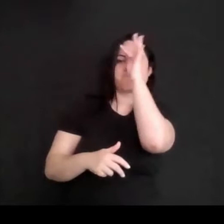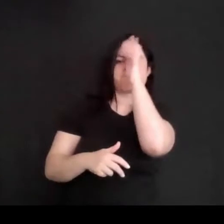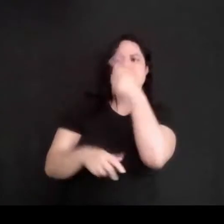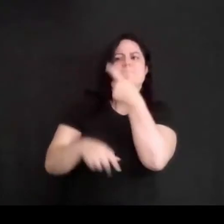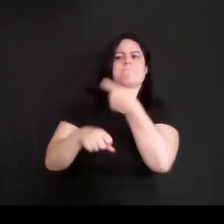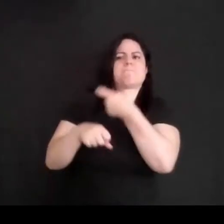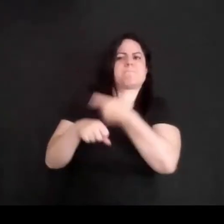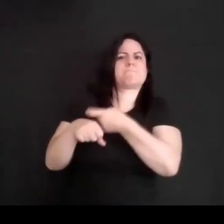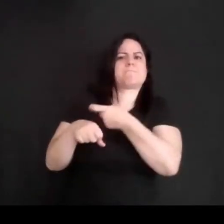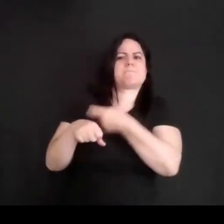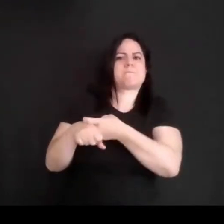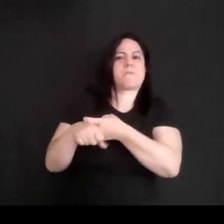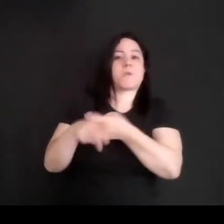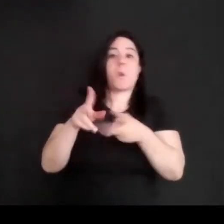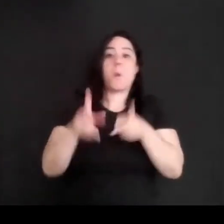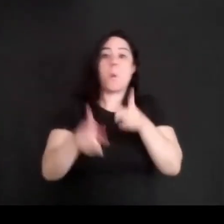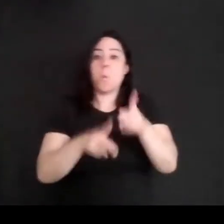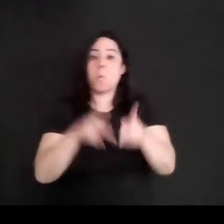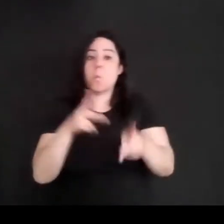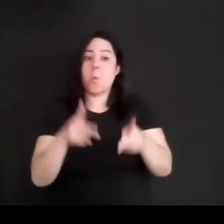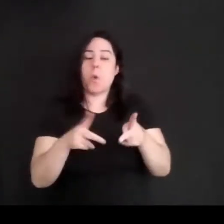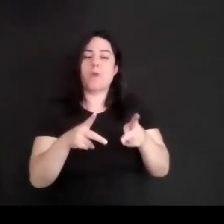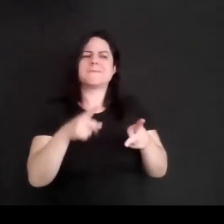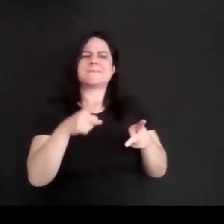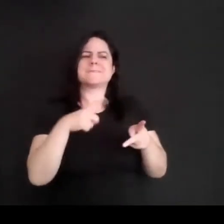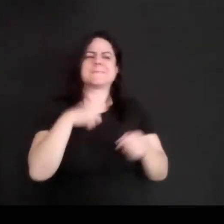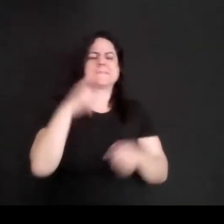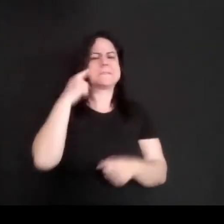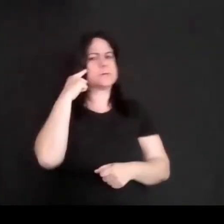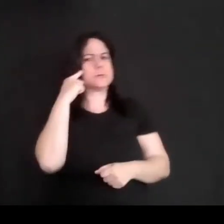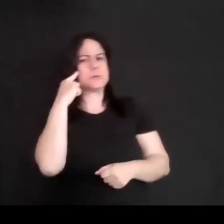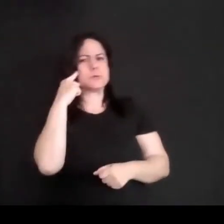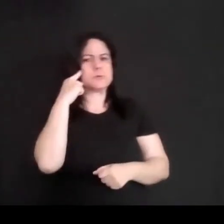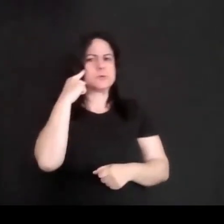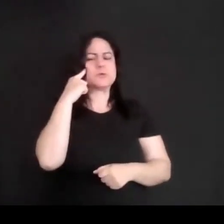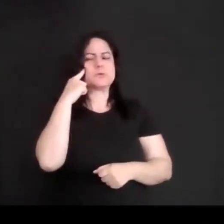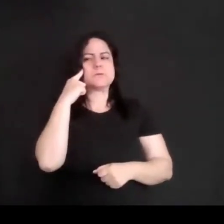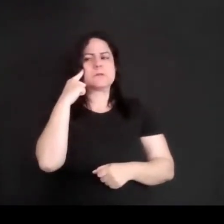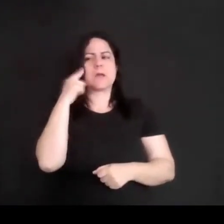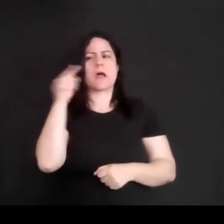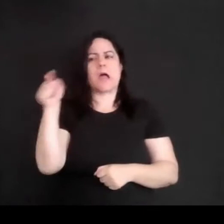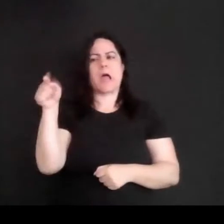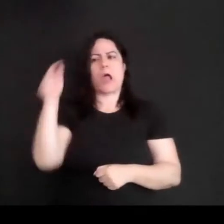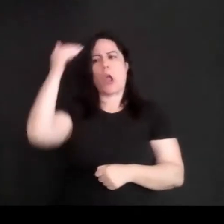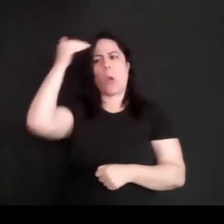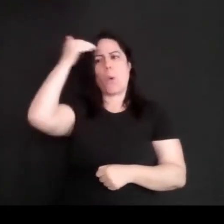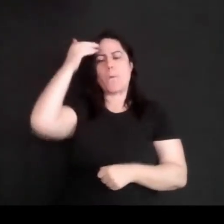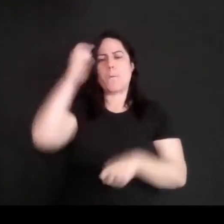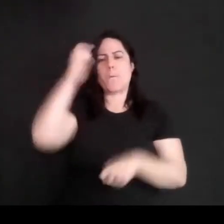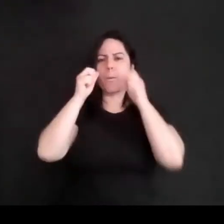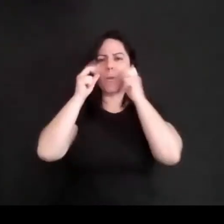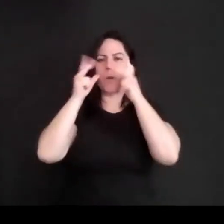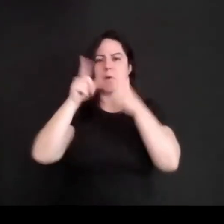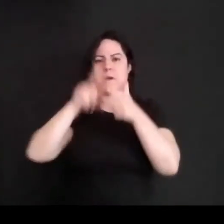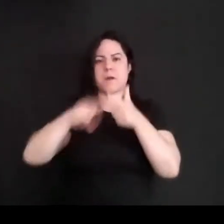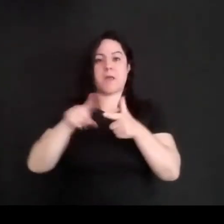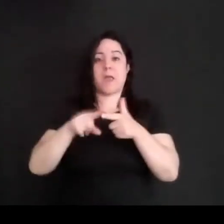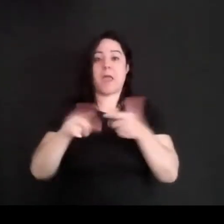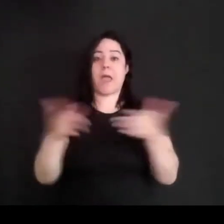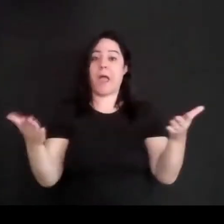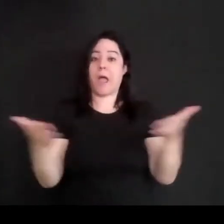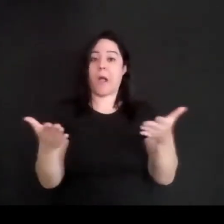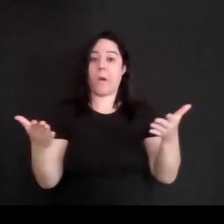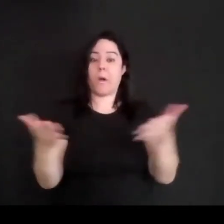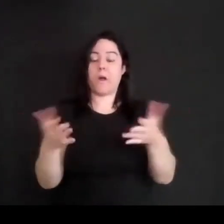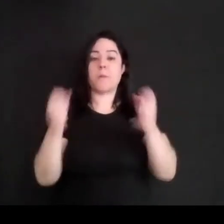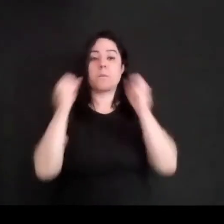O povo ficou em crise. Culpou Moisés pelos problemas. E agora Moisés pergunta para o